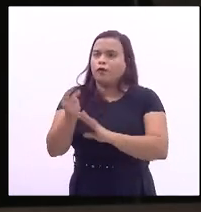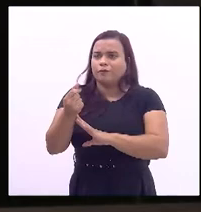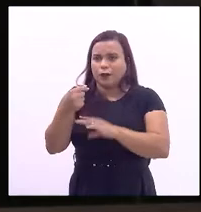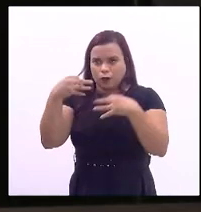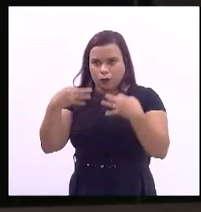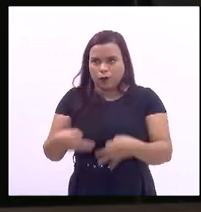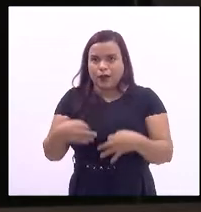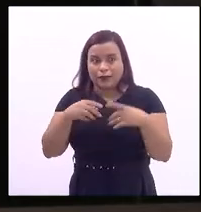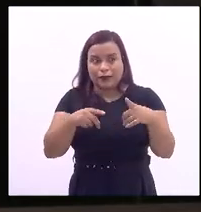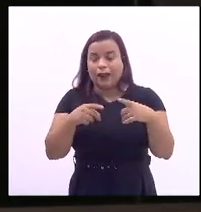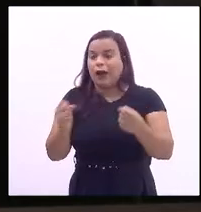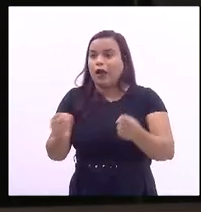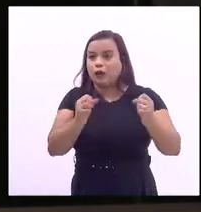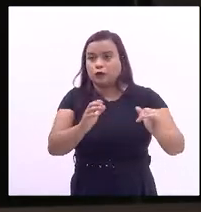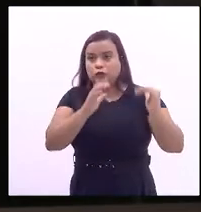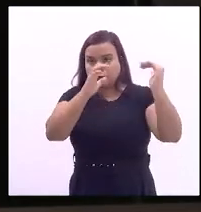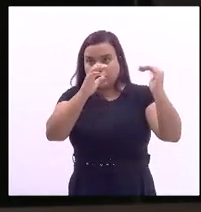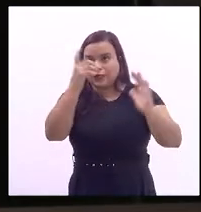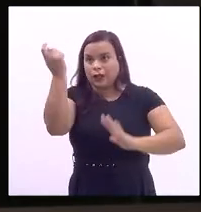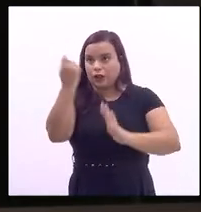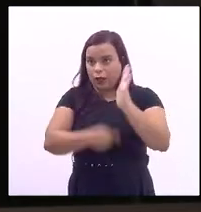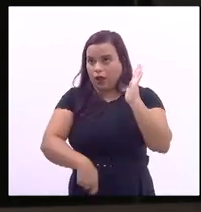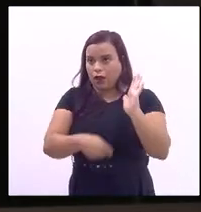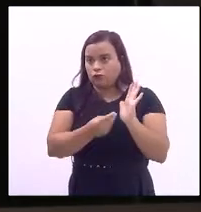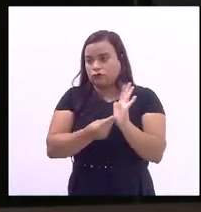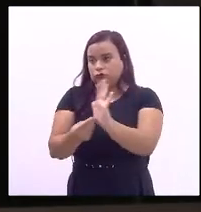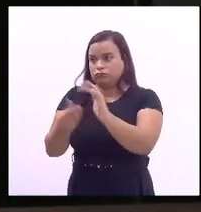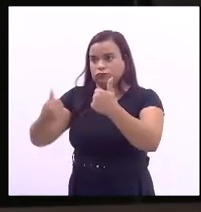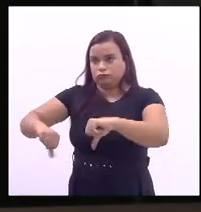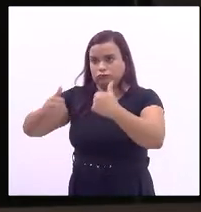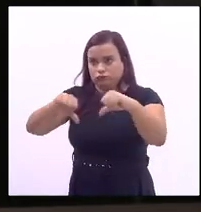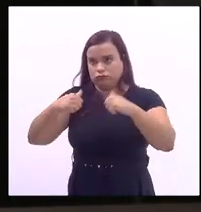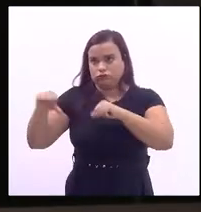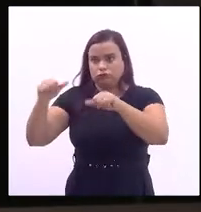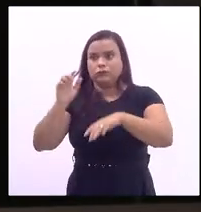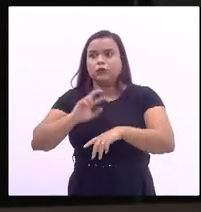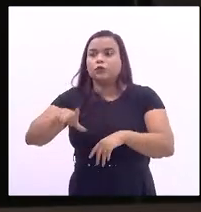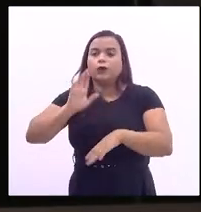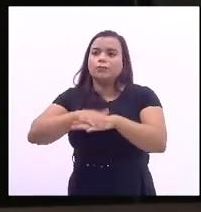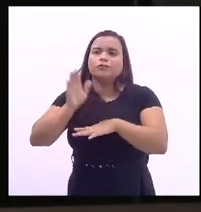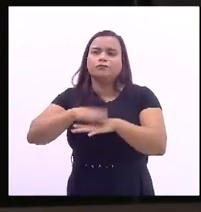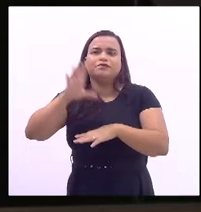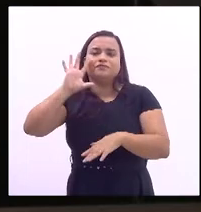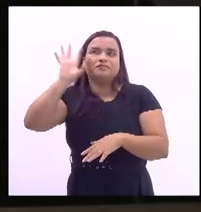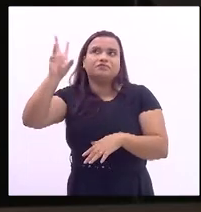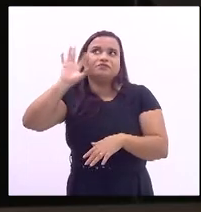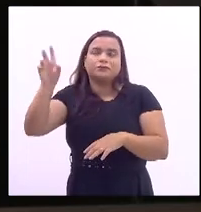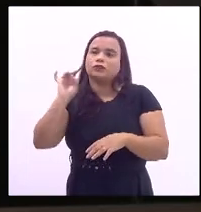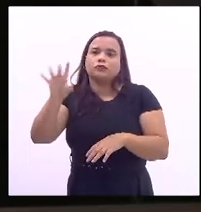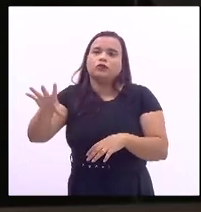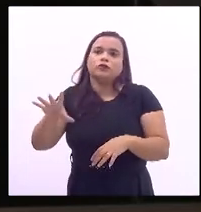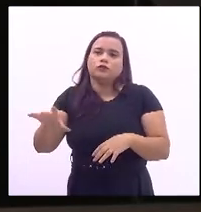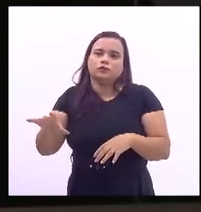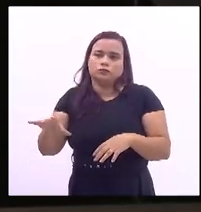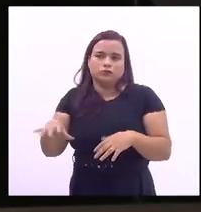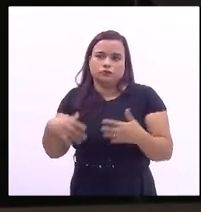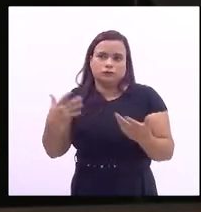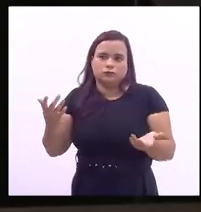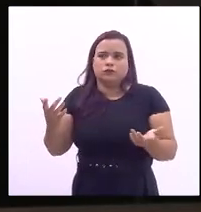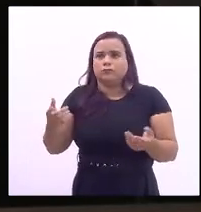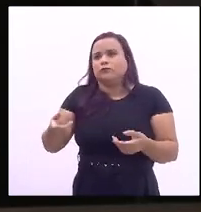competente através de um laudo de avaliação e não que isso seja feito de uma maneira abstrata